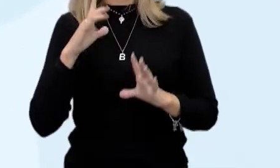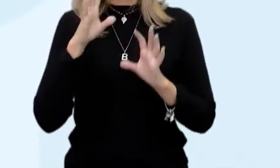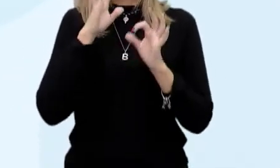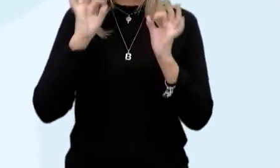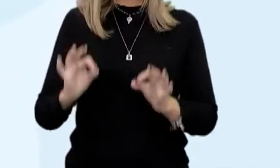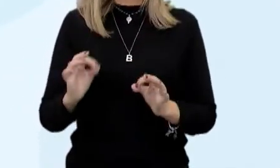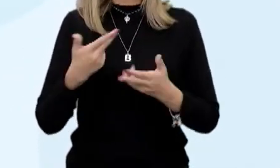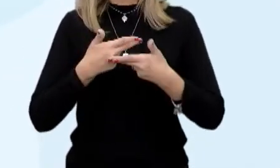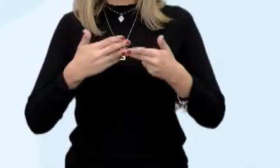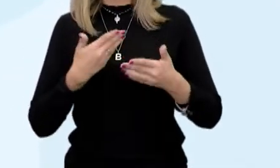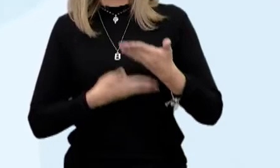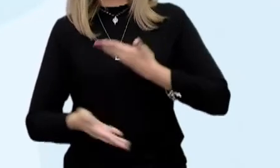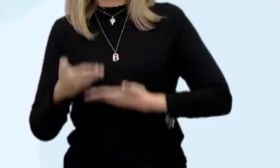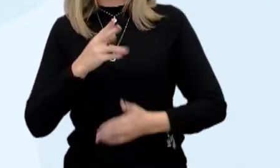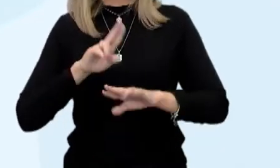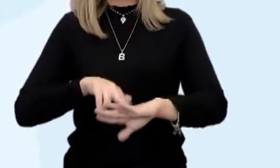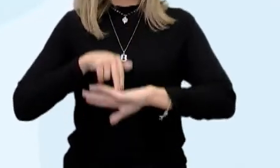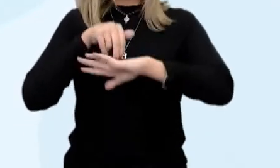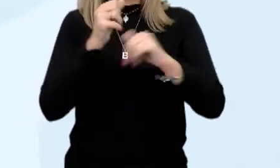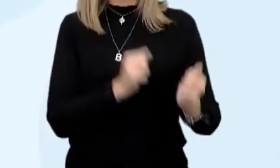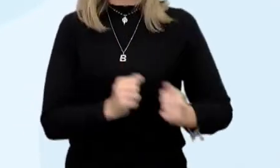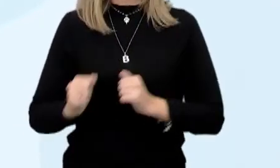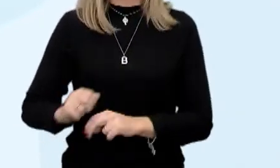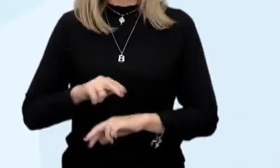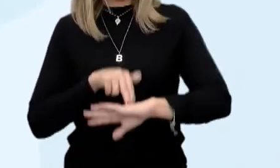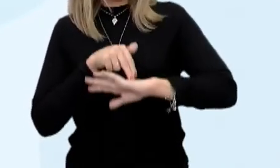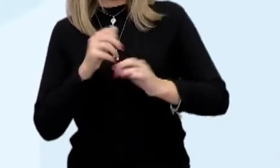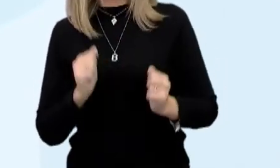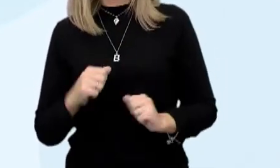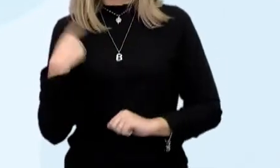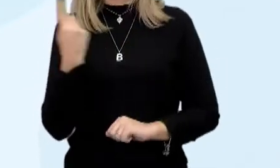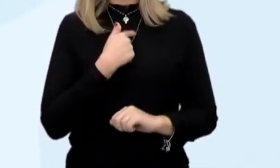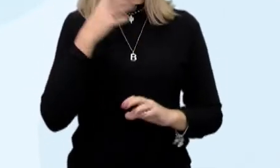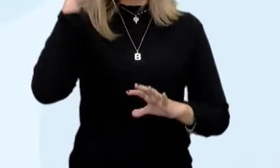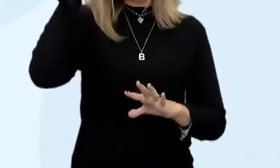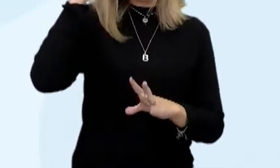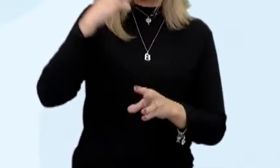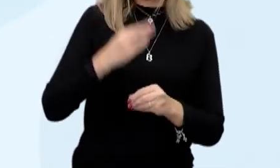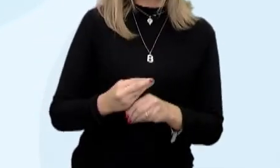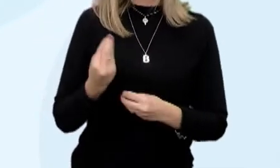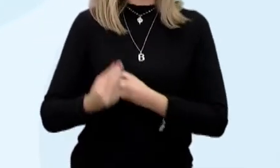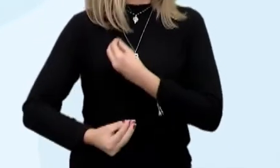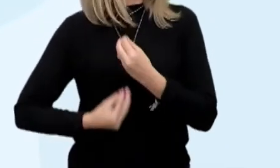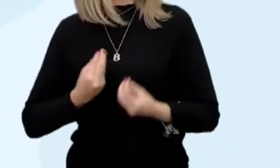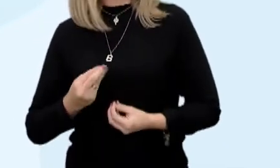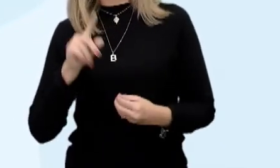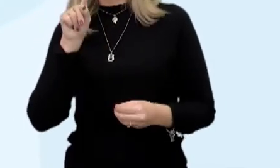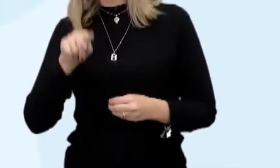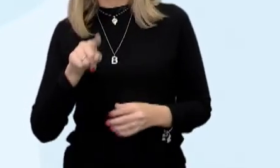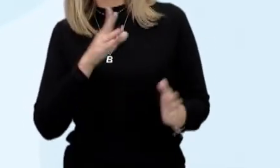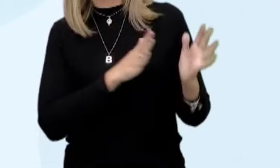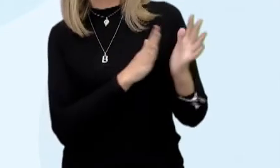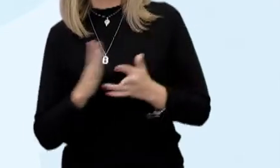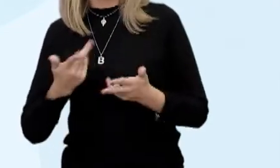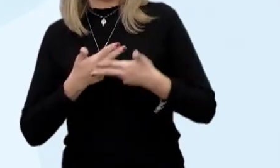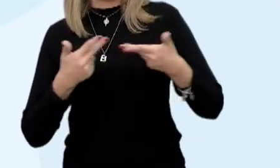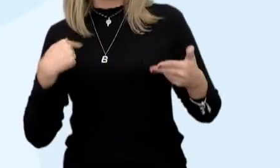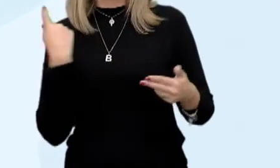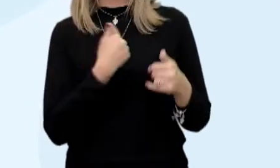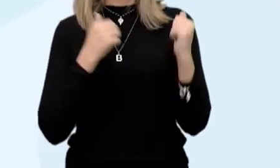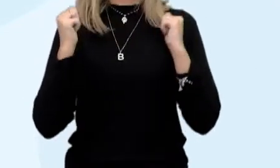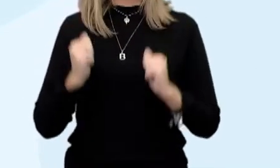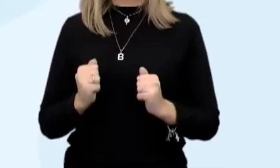a escassez, a autoridade e o poder posicional, para que a gente compreenda como funcionam esses mecanismos e como a gente